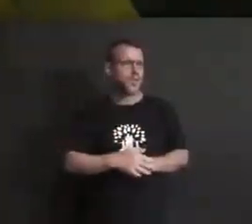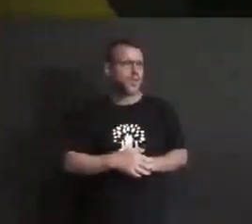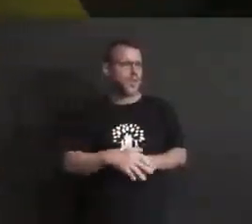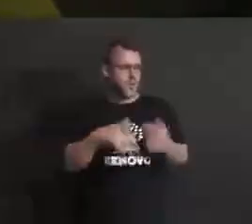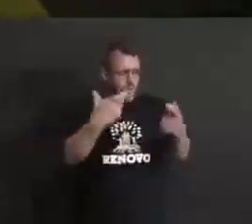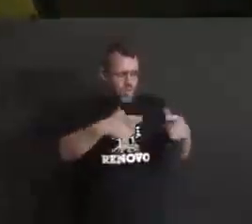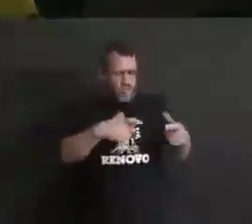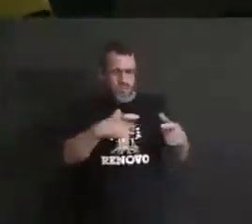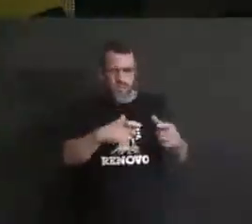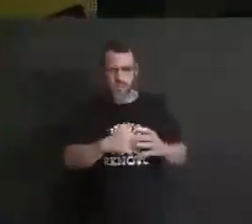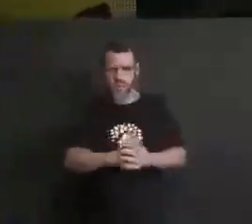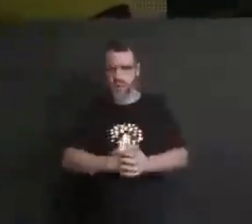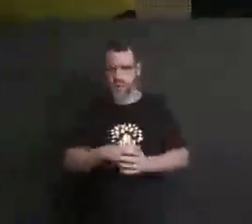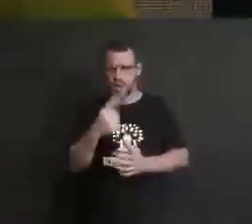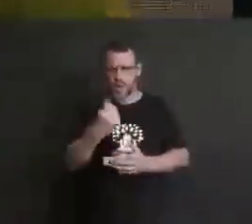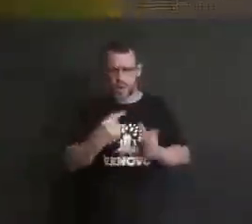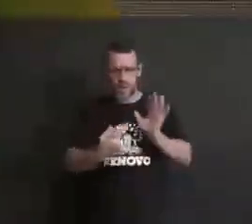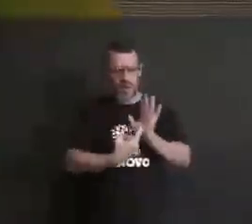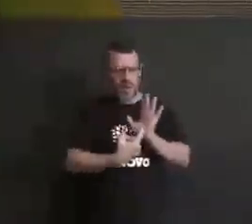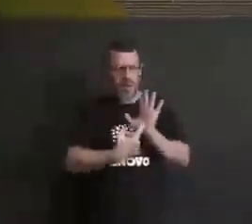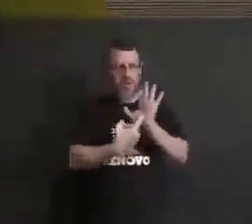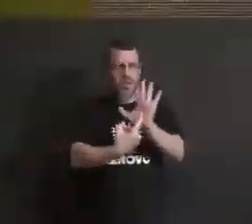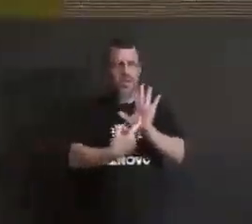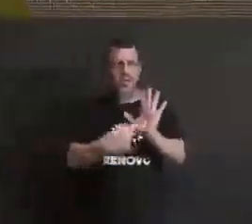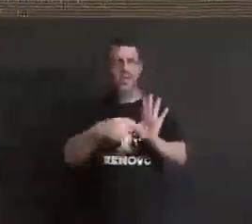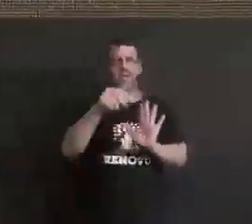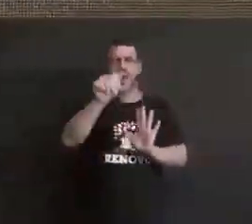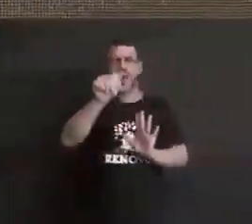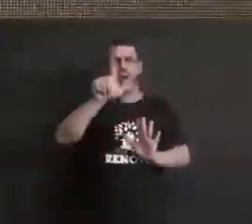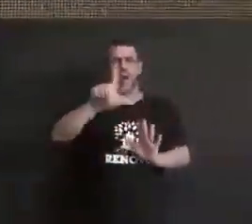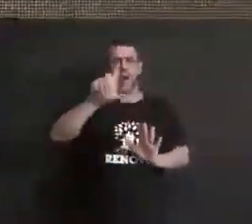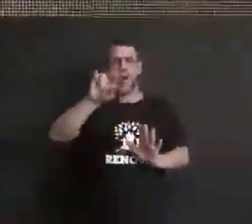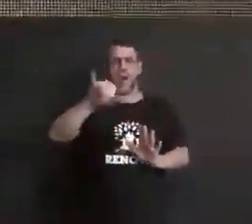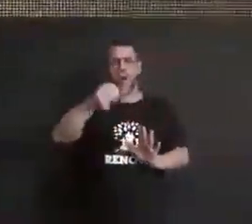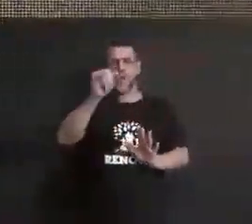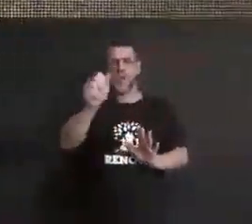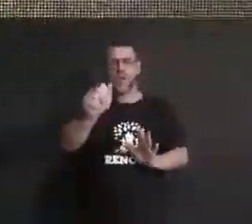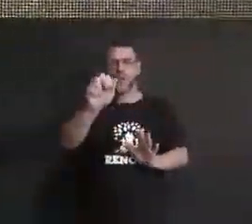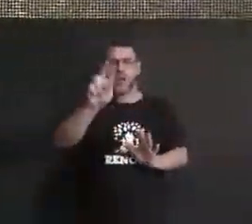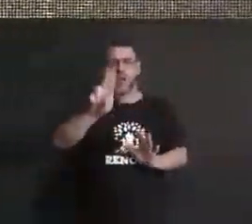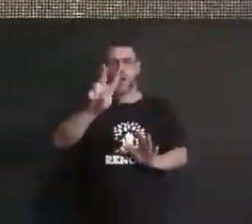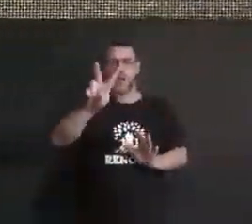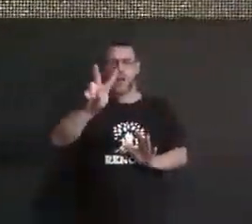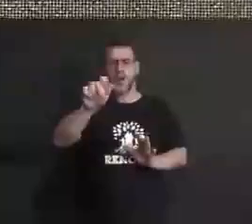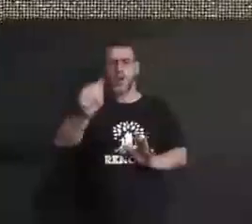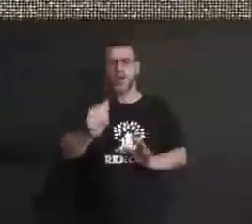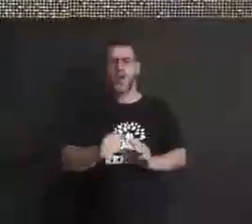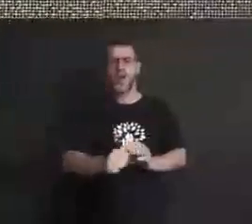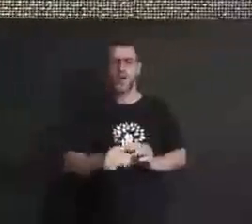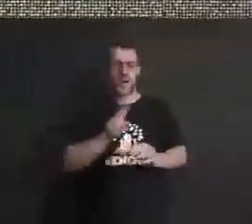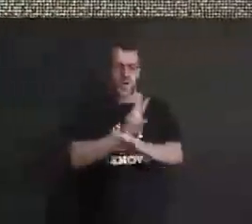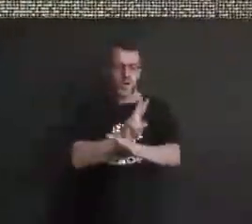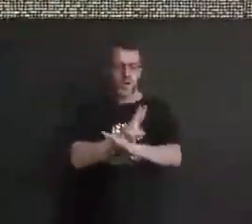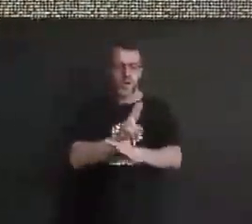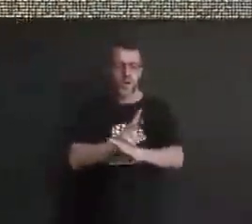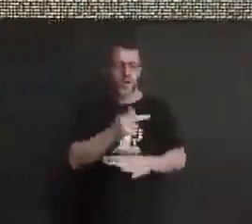religião. E daí a gente apresenta o Aljava, que cuida de mais de 200 pastores, das esposas, dos